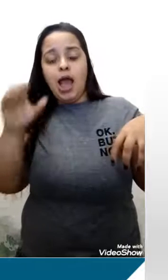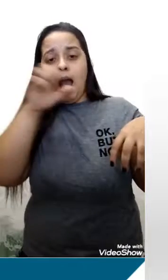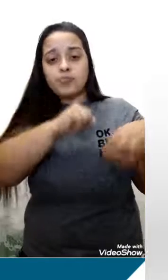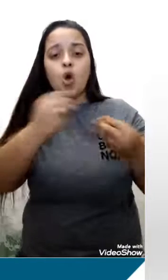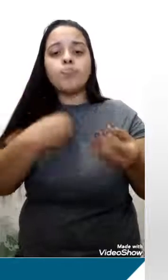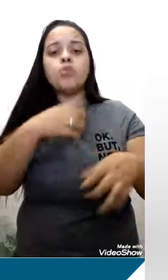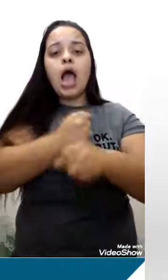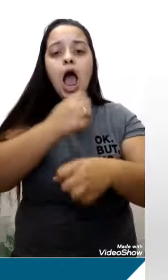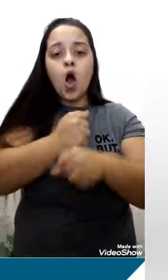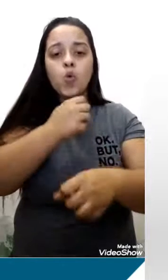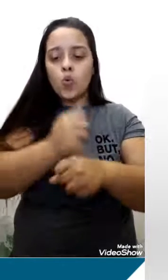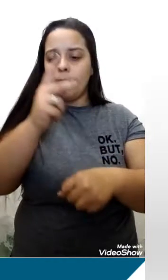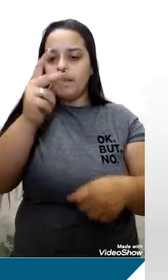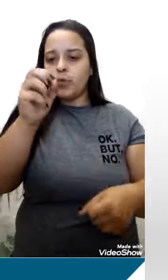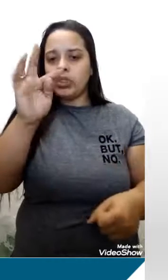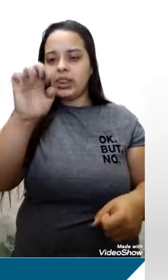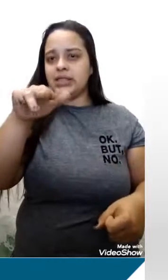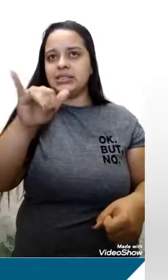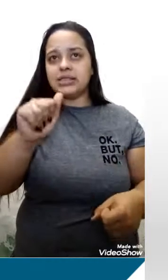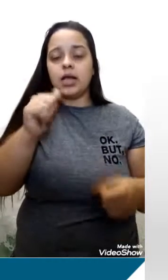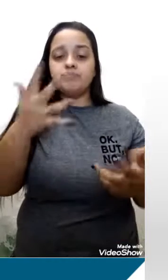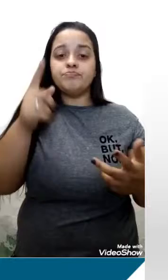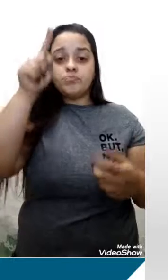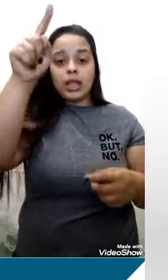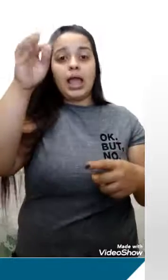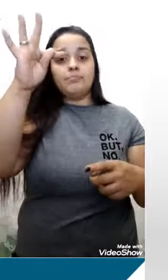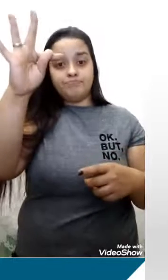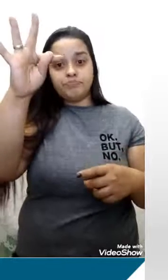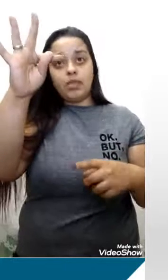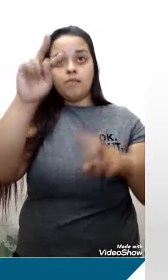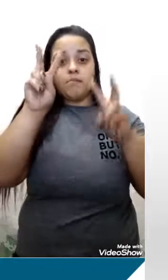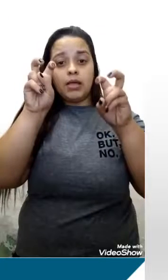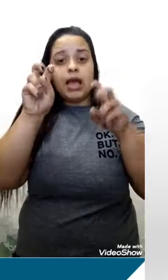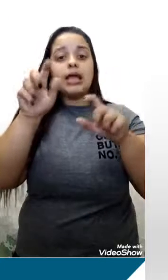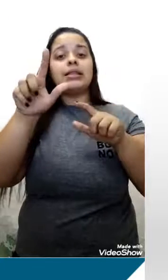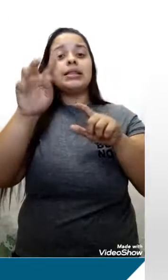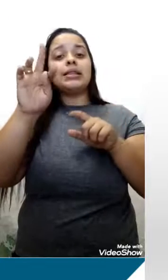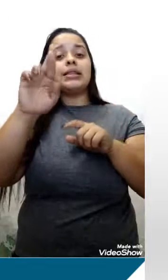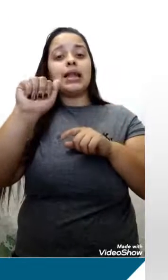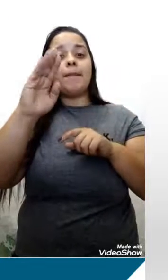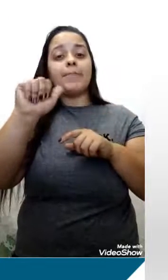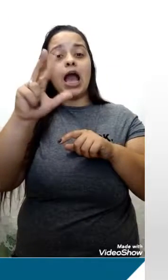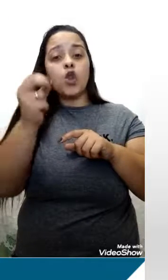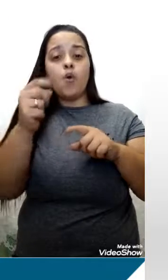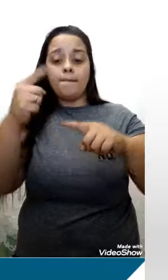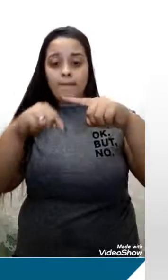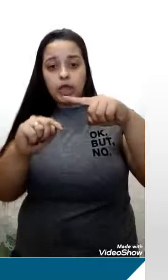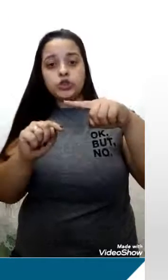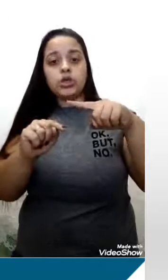E como nós fazemos para calcular a potência? A potência ela é a razão do trabalho pela variação do